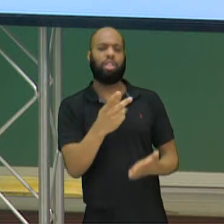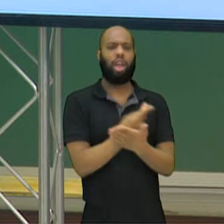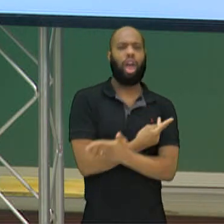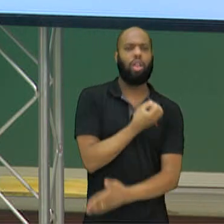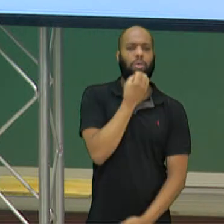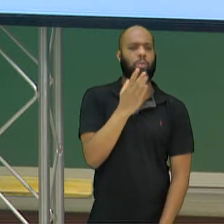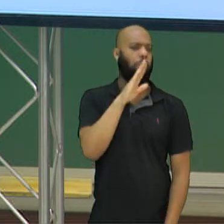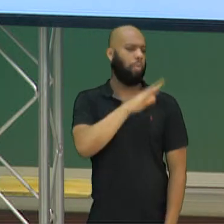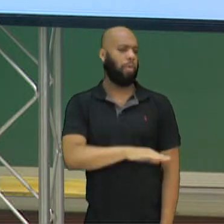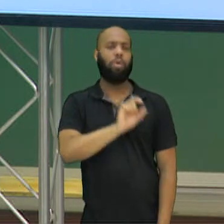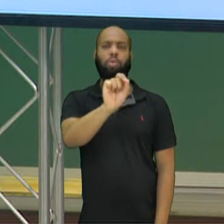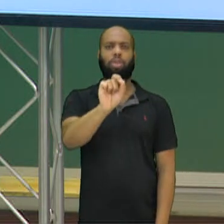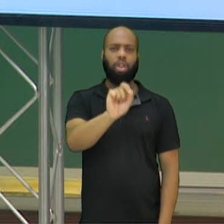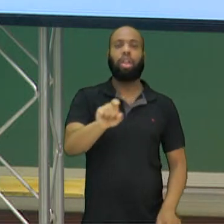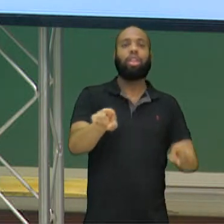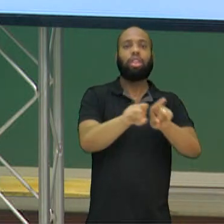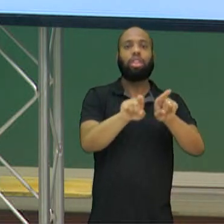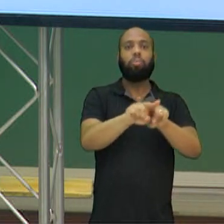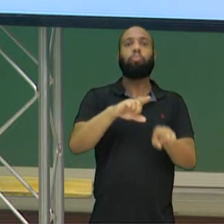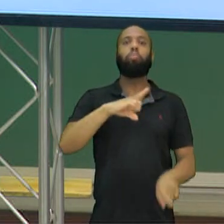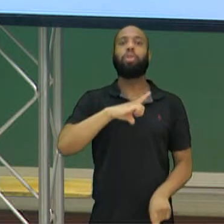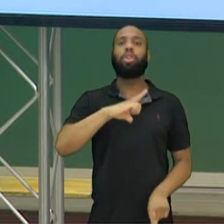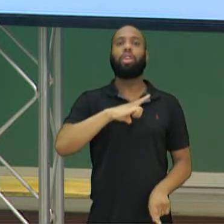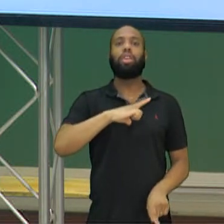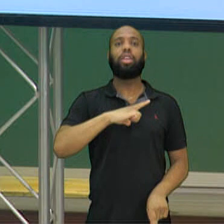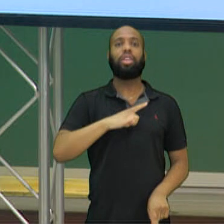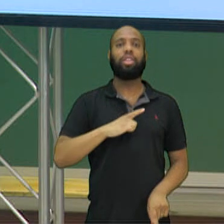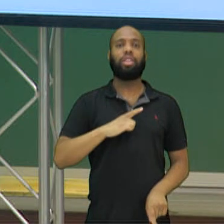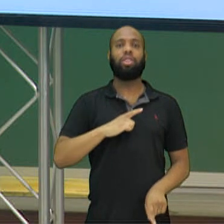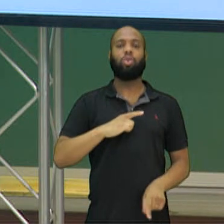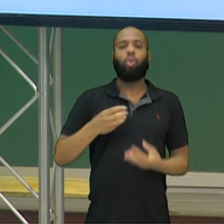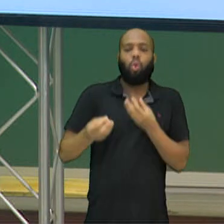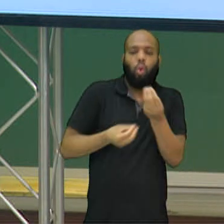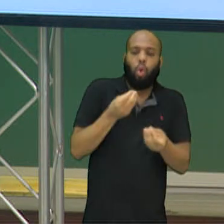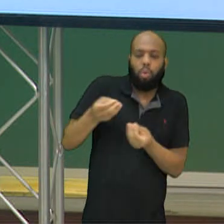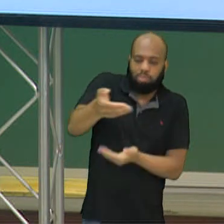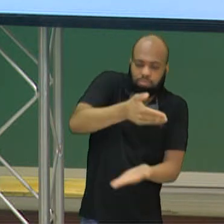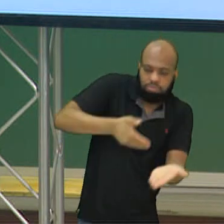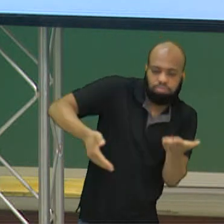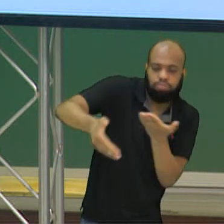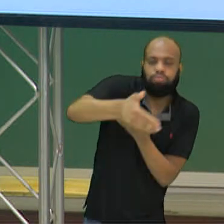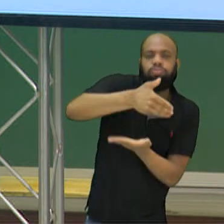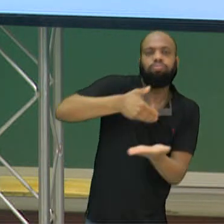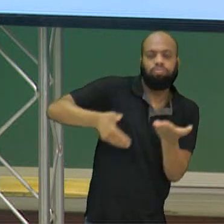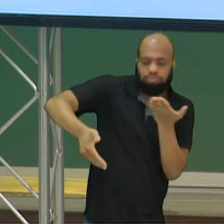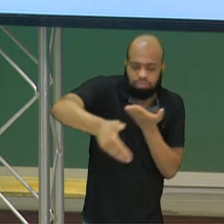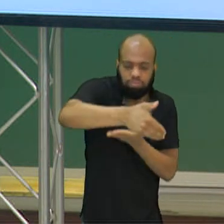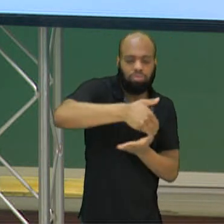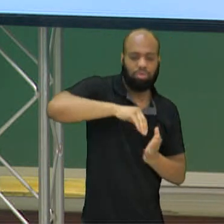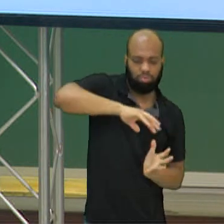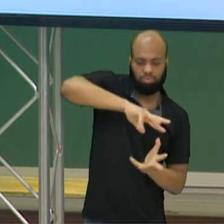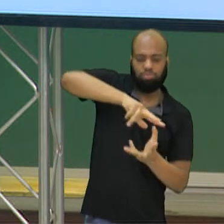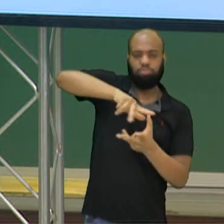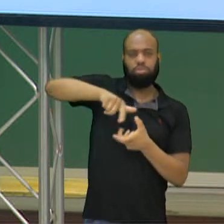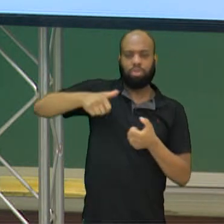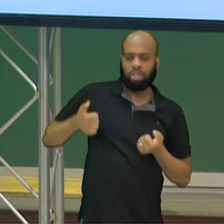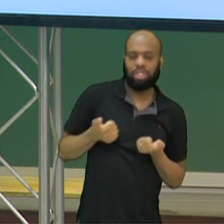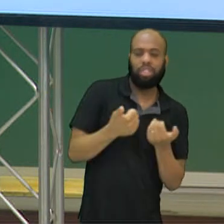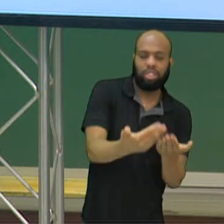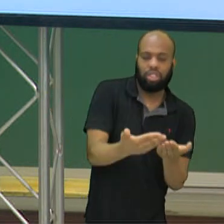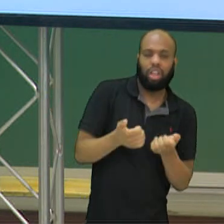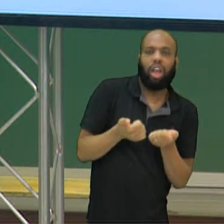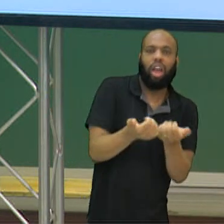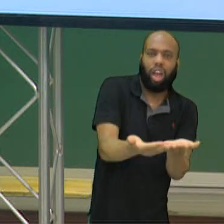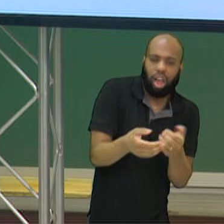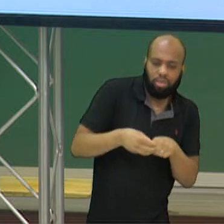ruim, e também no nosso interagir com o mundo, no nosso dar mais conhecimento para o mundo, trabalhar